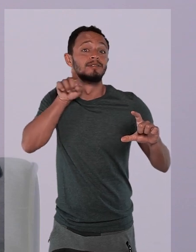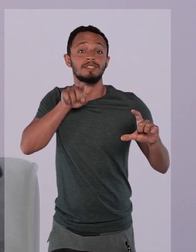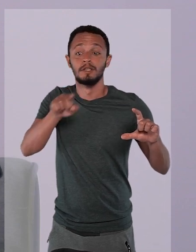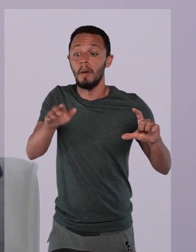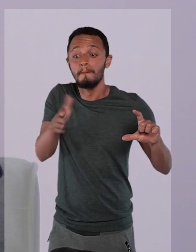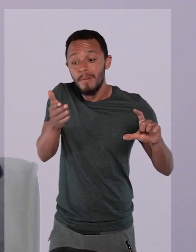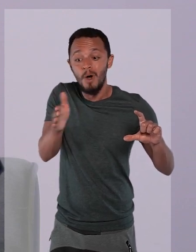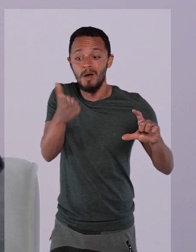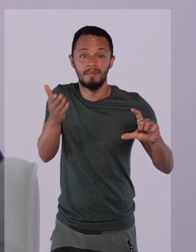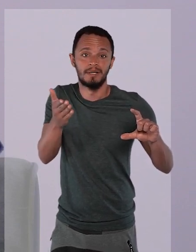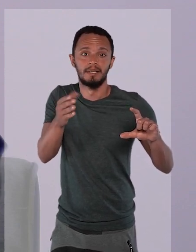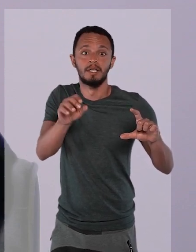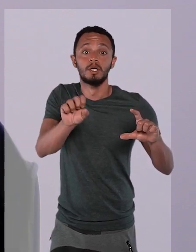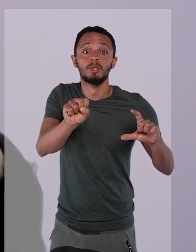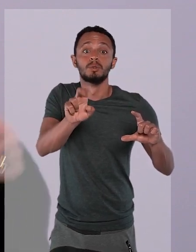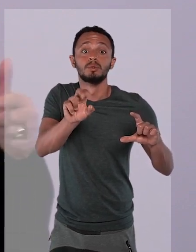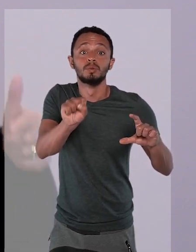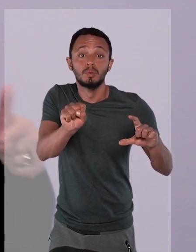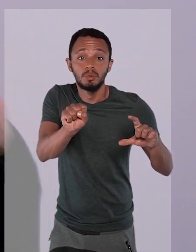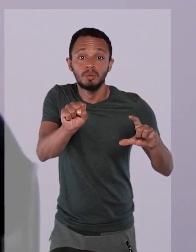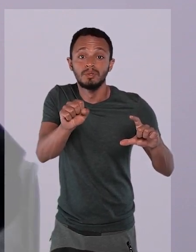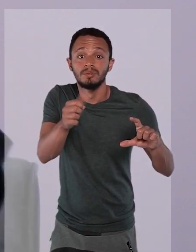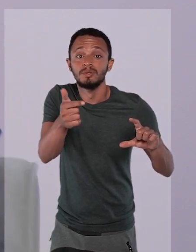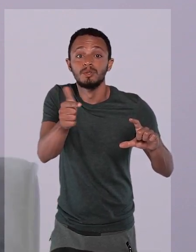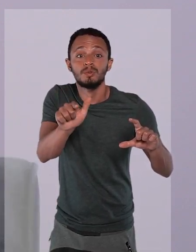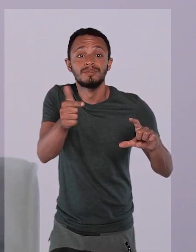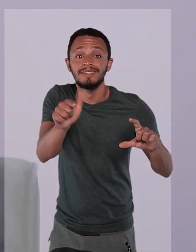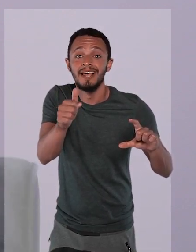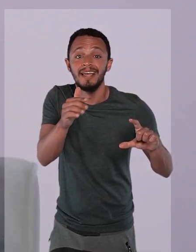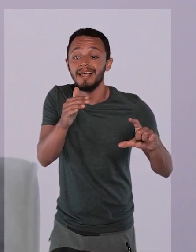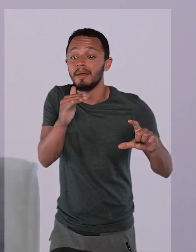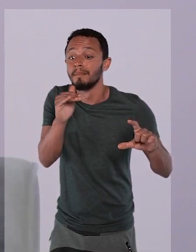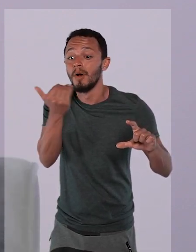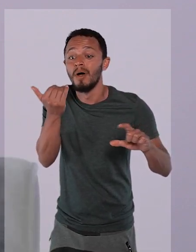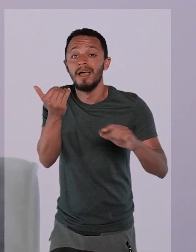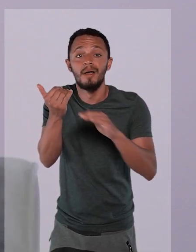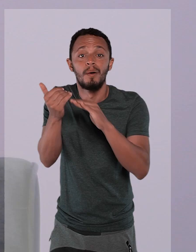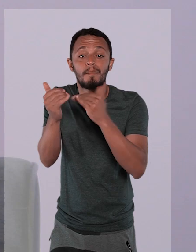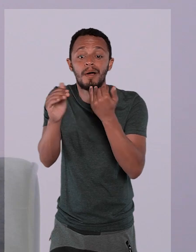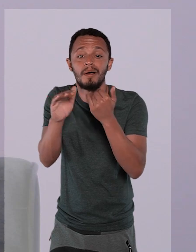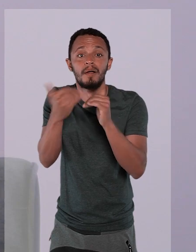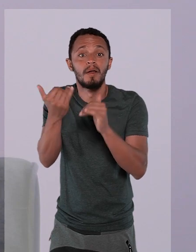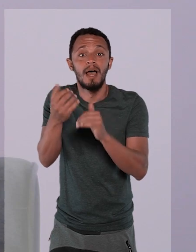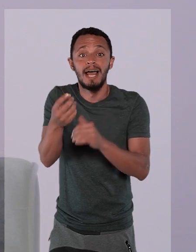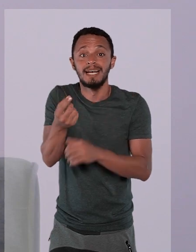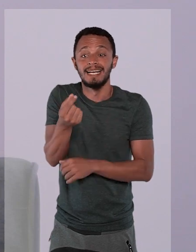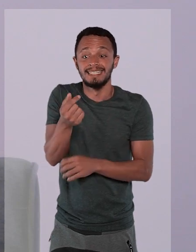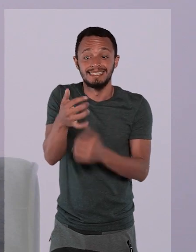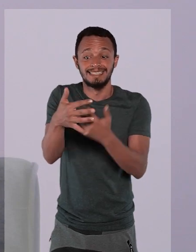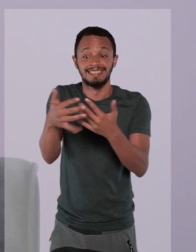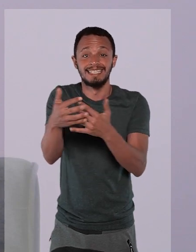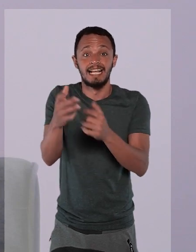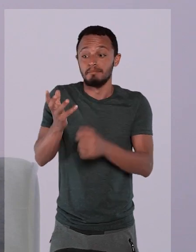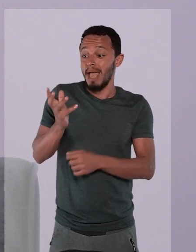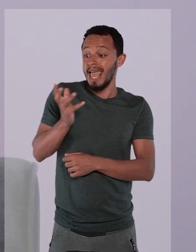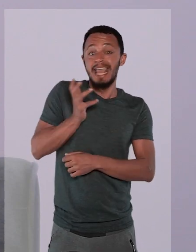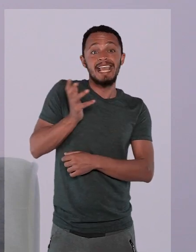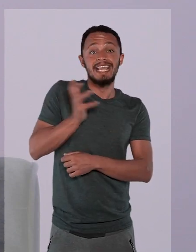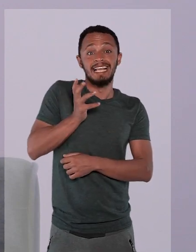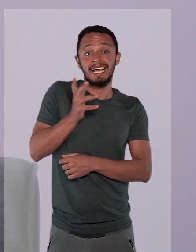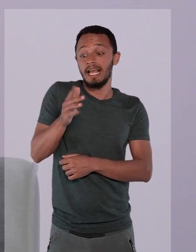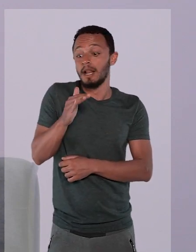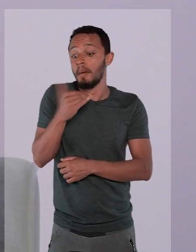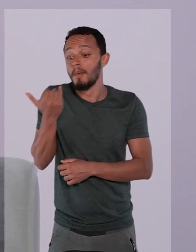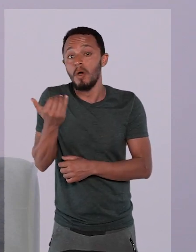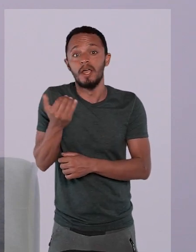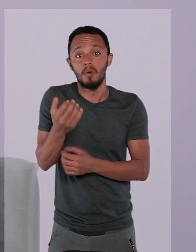SUS. Então, muita gente morreu em casa em Nova York, na cidade mais rica do mundo, morreu em casa,